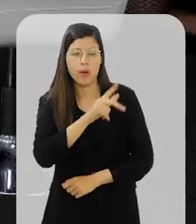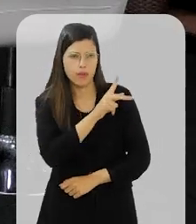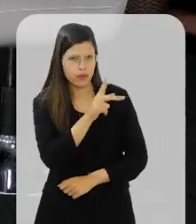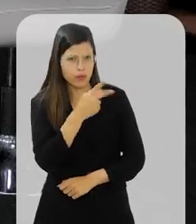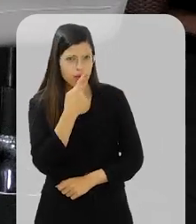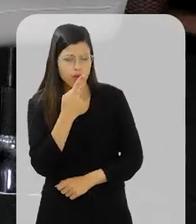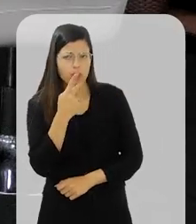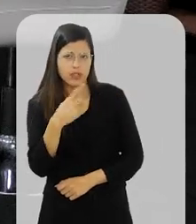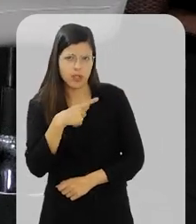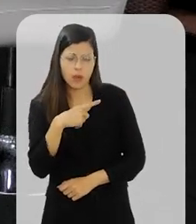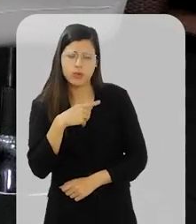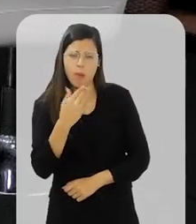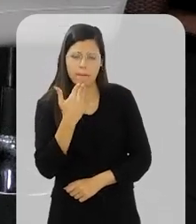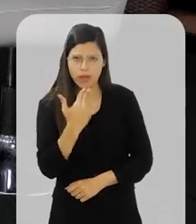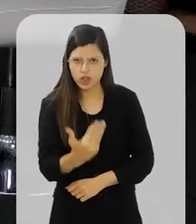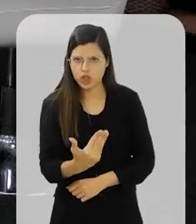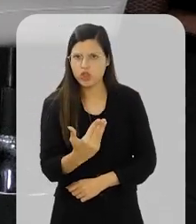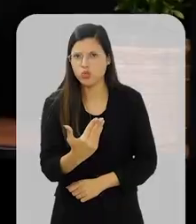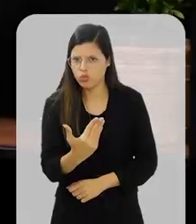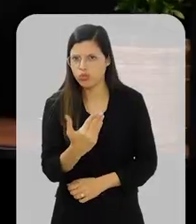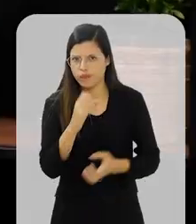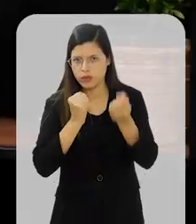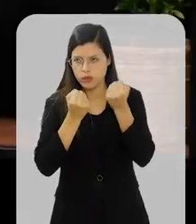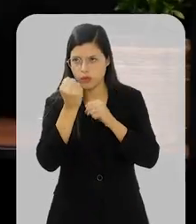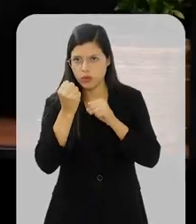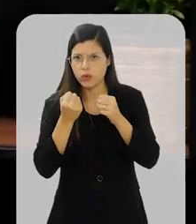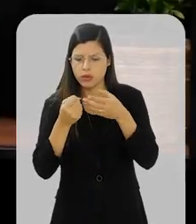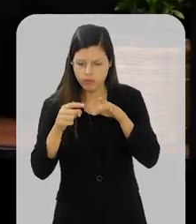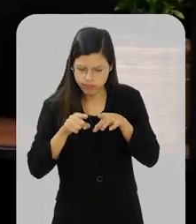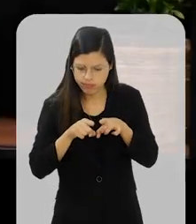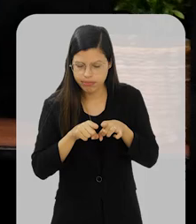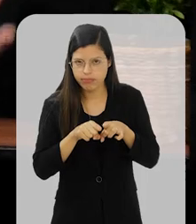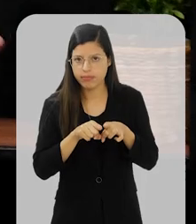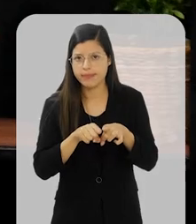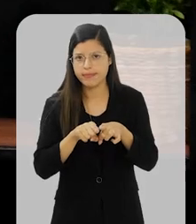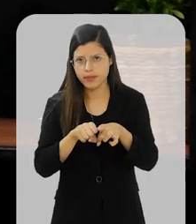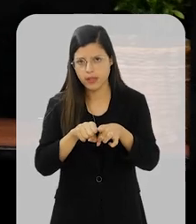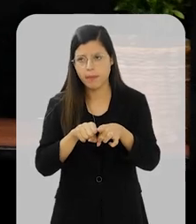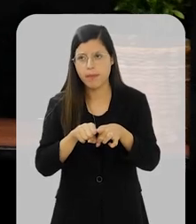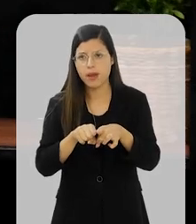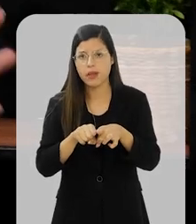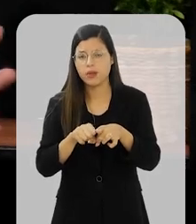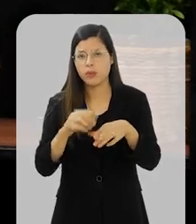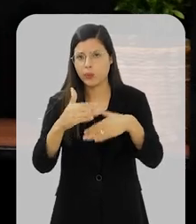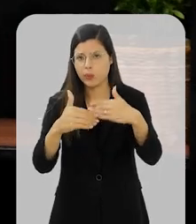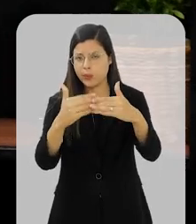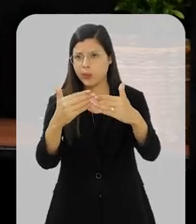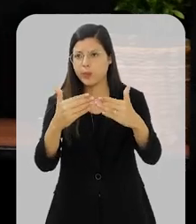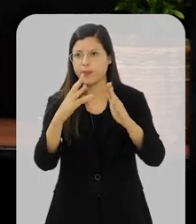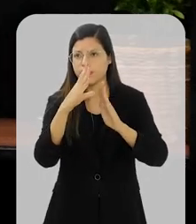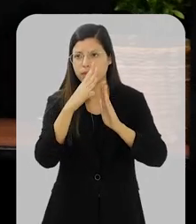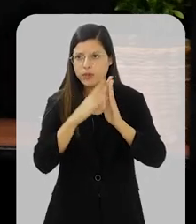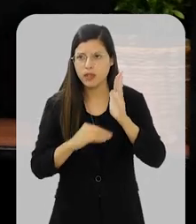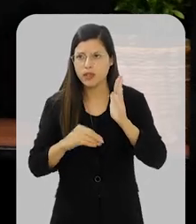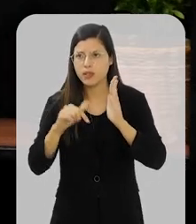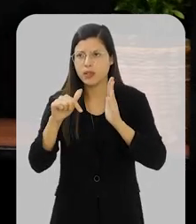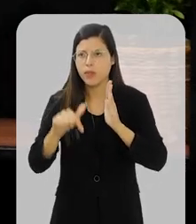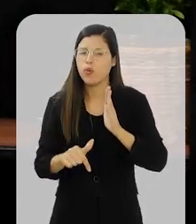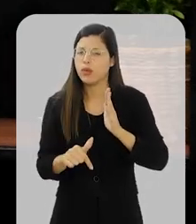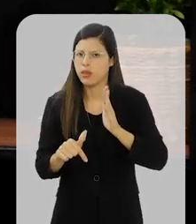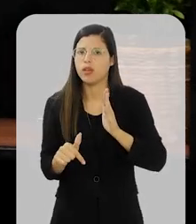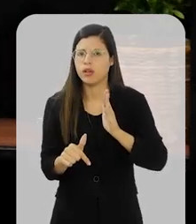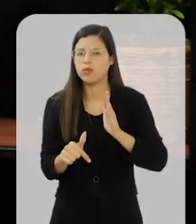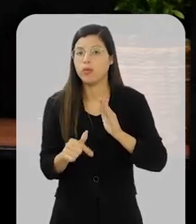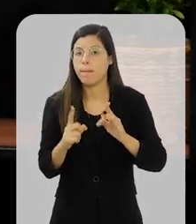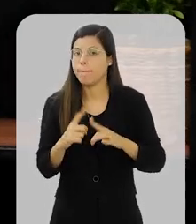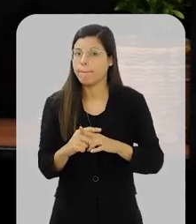nós temos uma solicitação de patente, né, em andamento com esse, na verdade, um modelo de